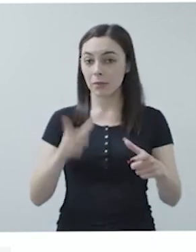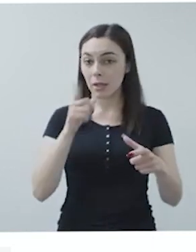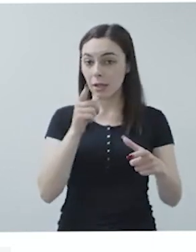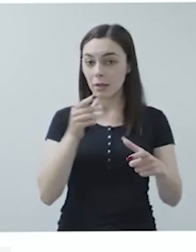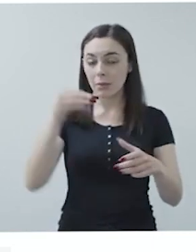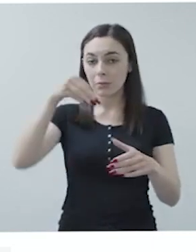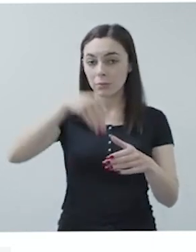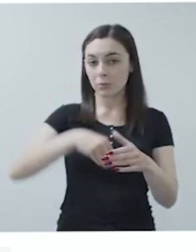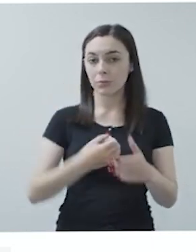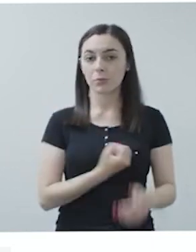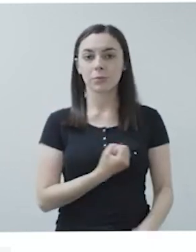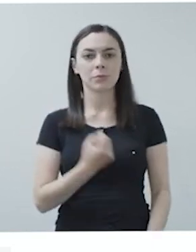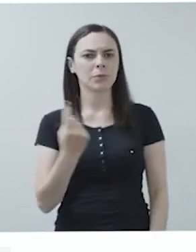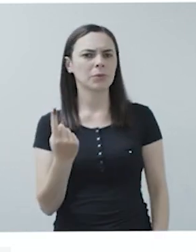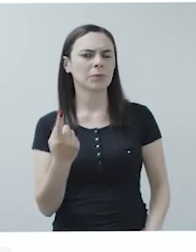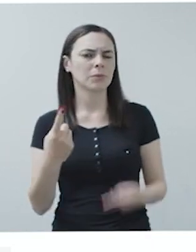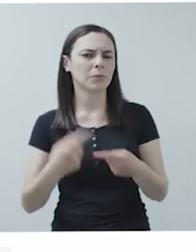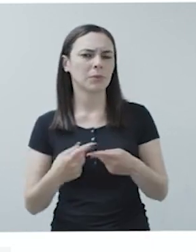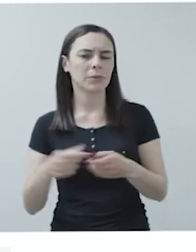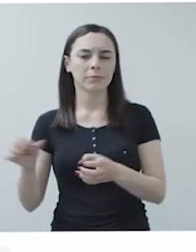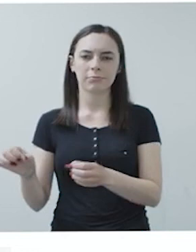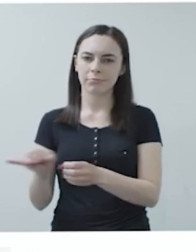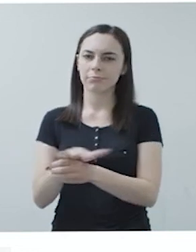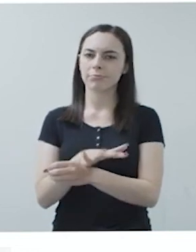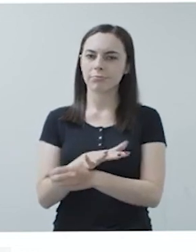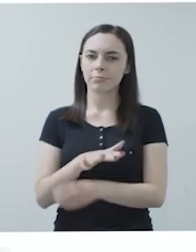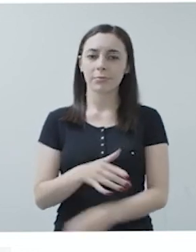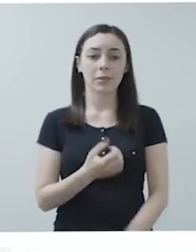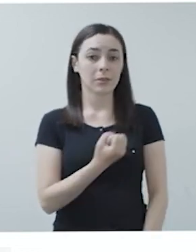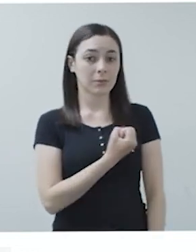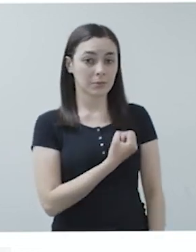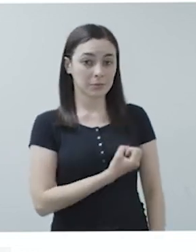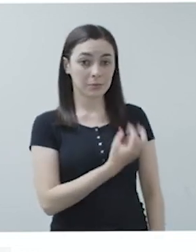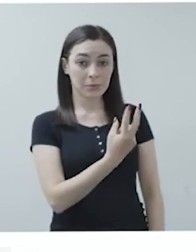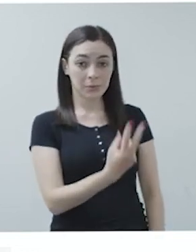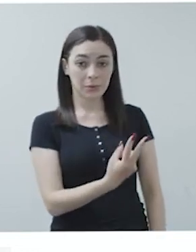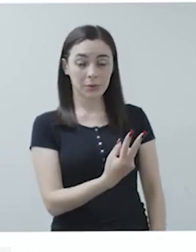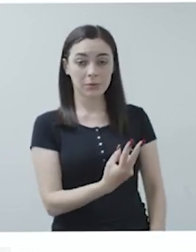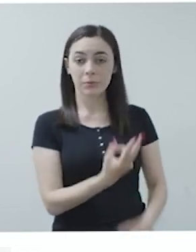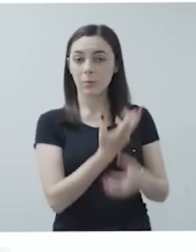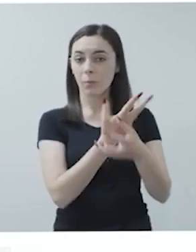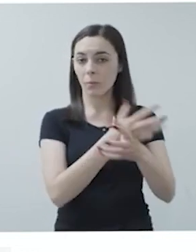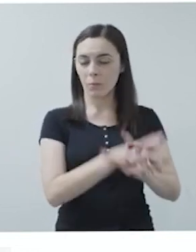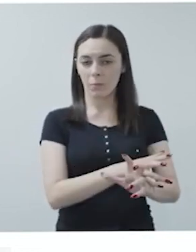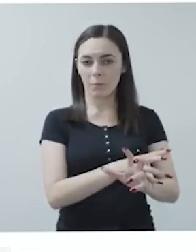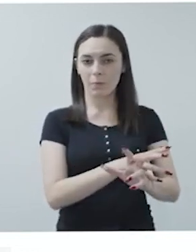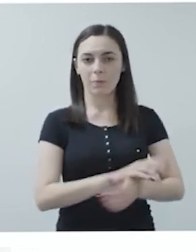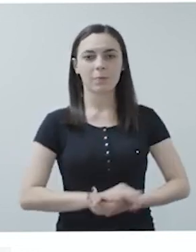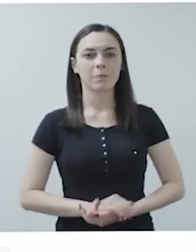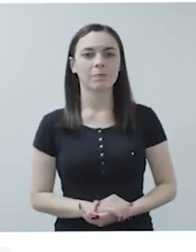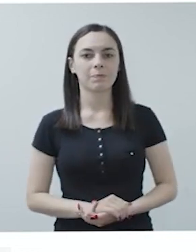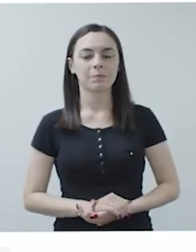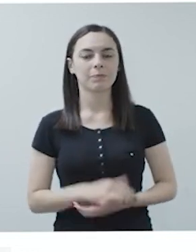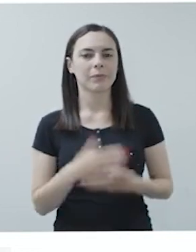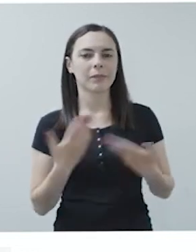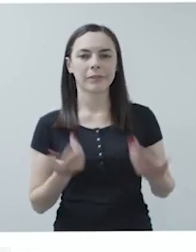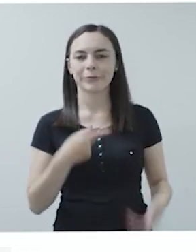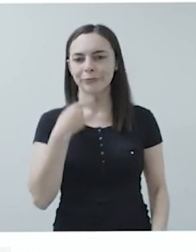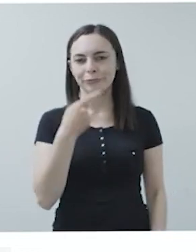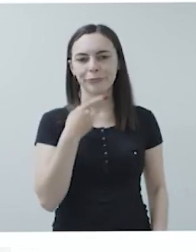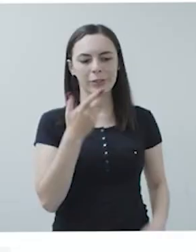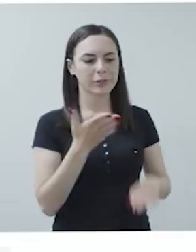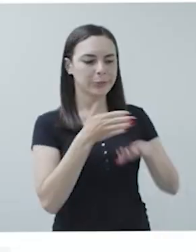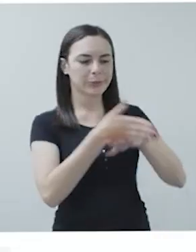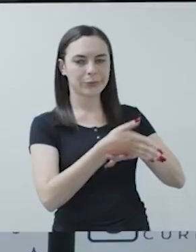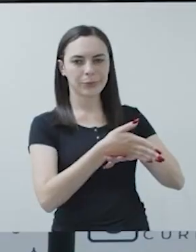número 1, né? Porque a piscina número 1 está cheia de água. E a piscina número 2 está vazia. Então, ela não vai entrar na piscina